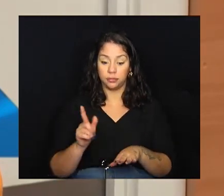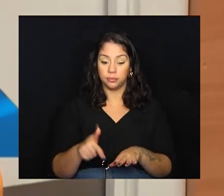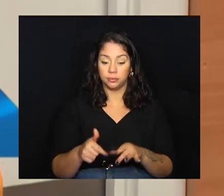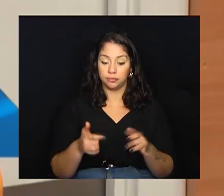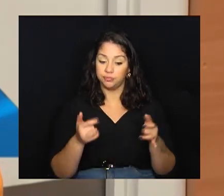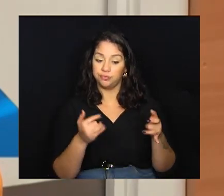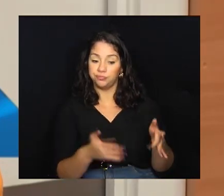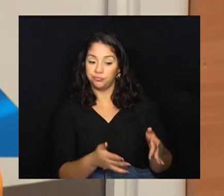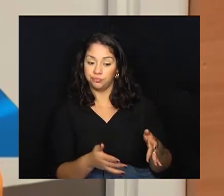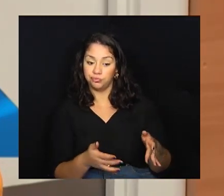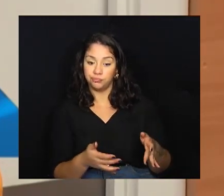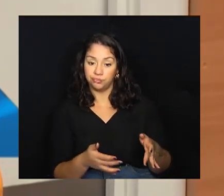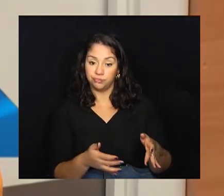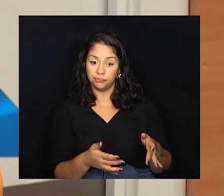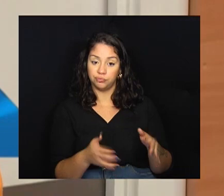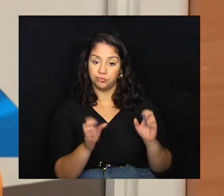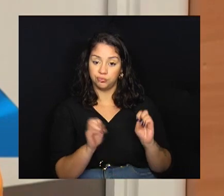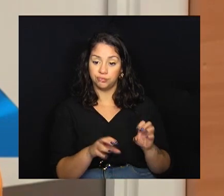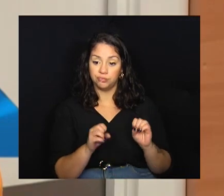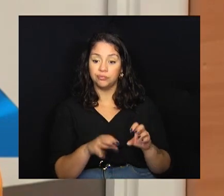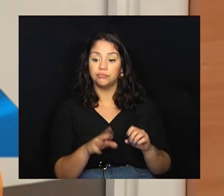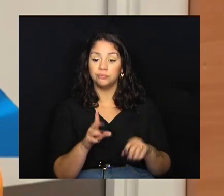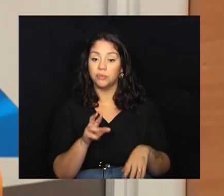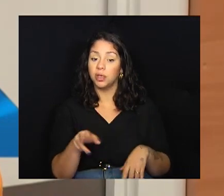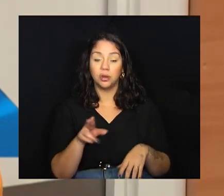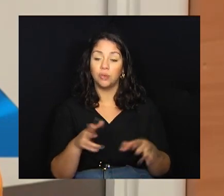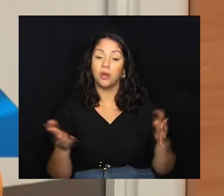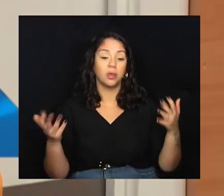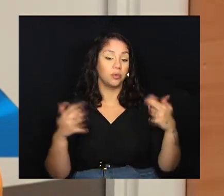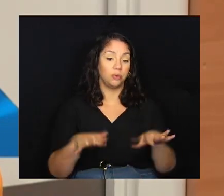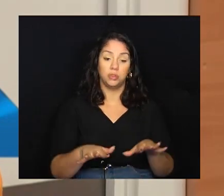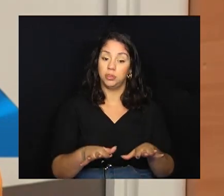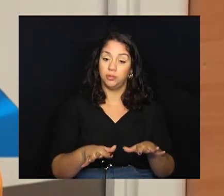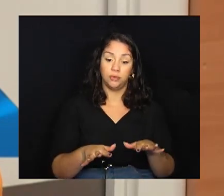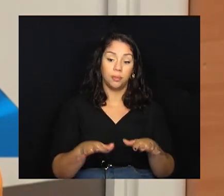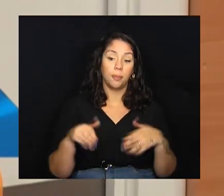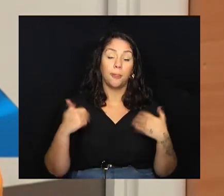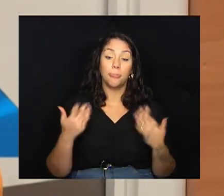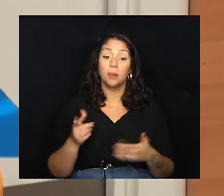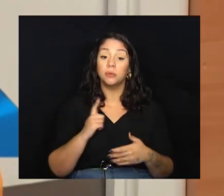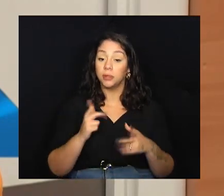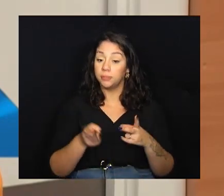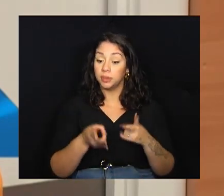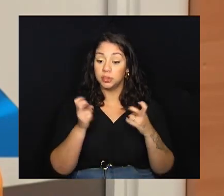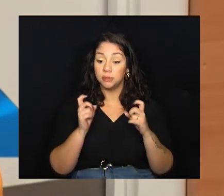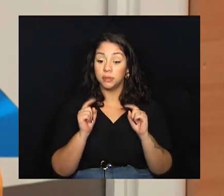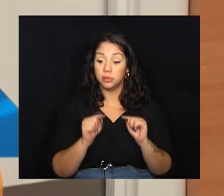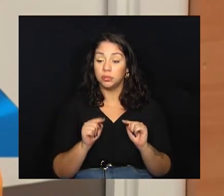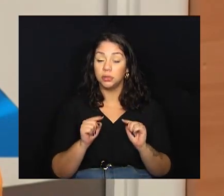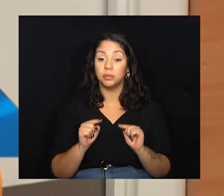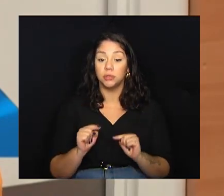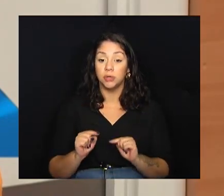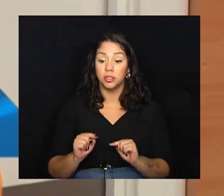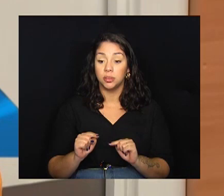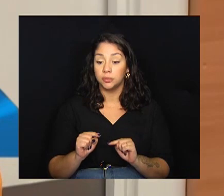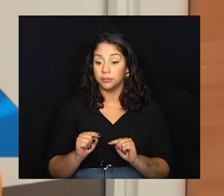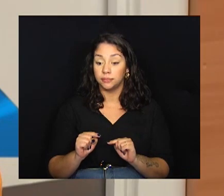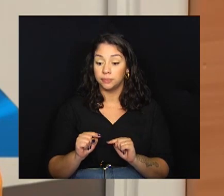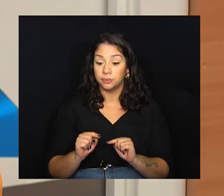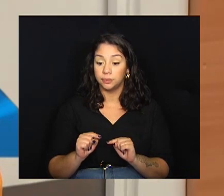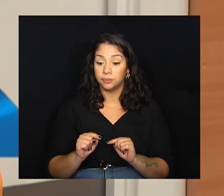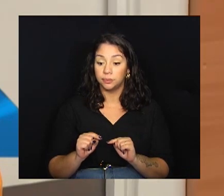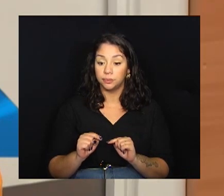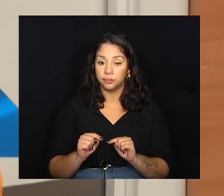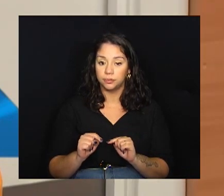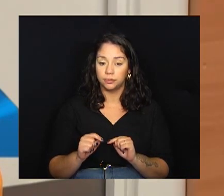dessa educação que não é inclusiva né então a gente tem observado que com a